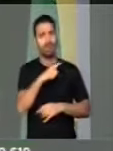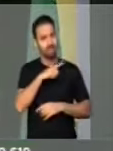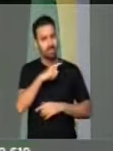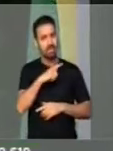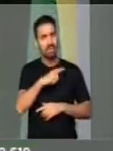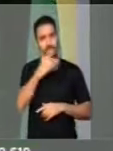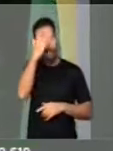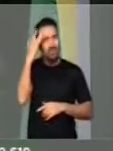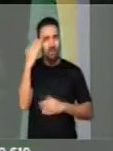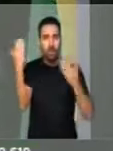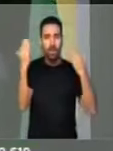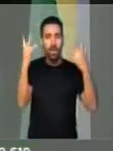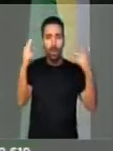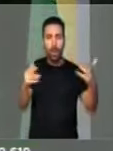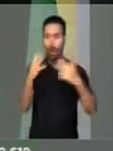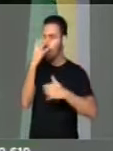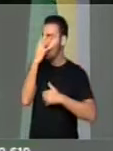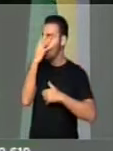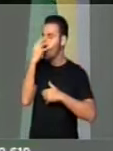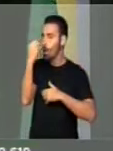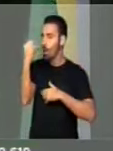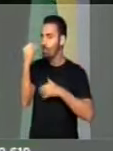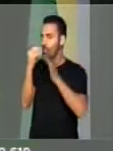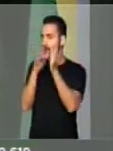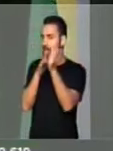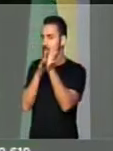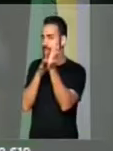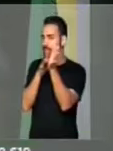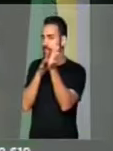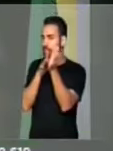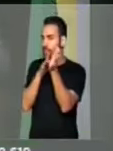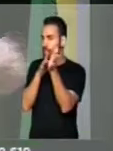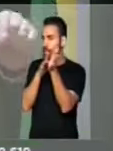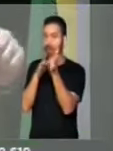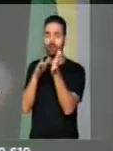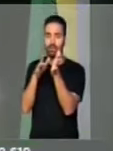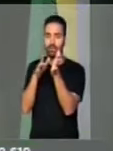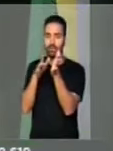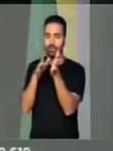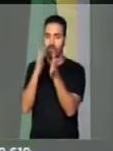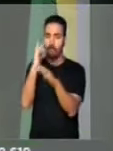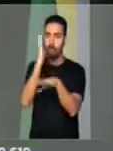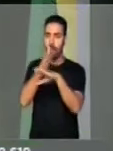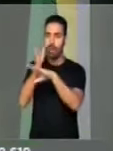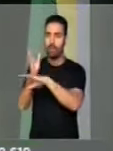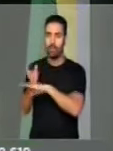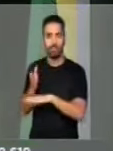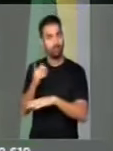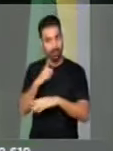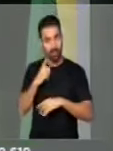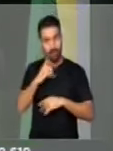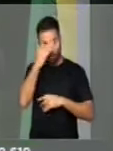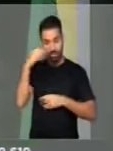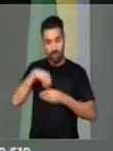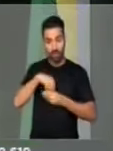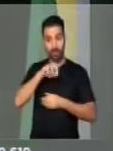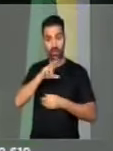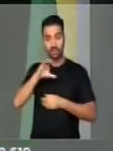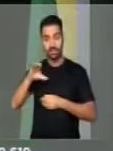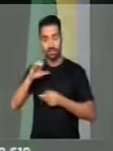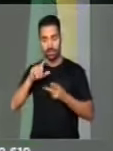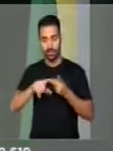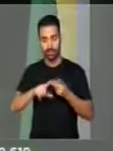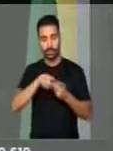colocam, inclusive nessas épocas eleitorais, usando das nossas estruturas da renovação, usando de coordenações